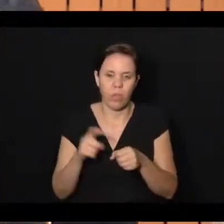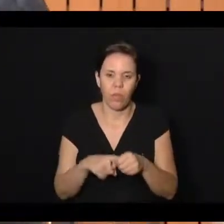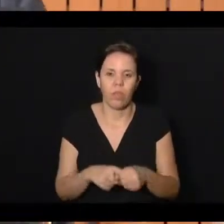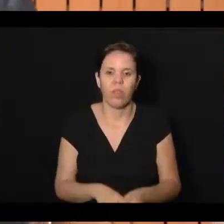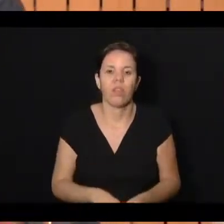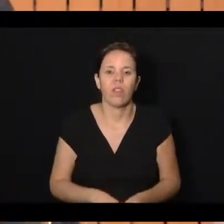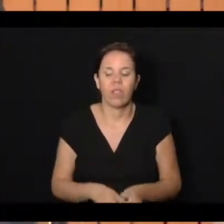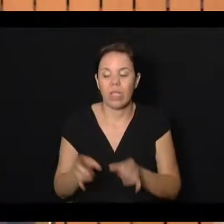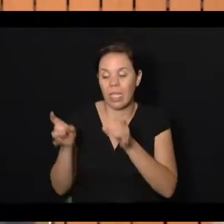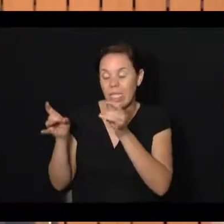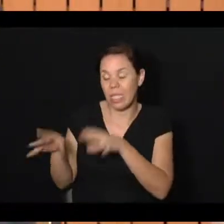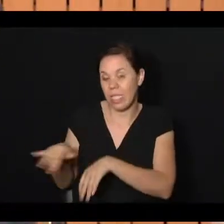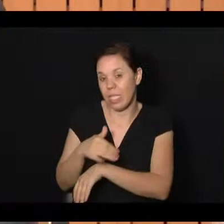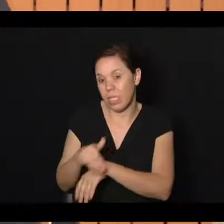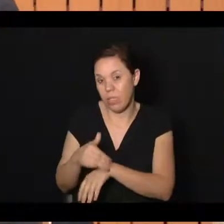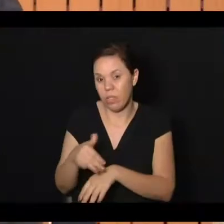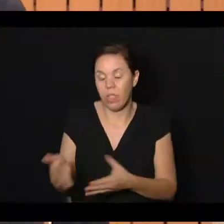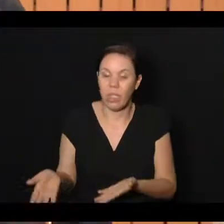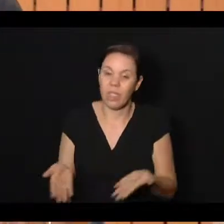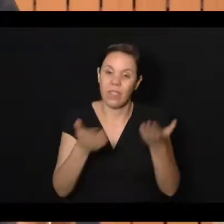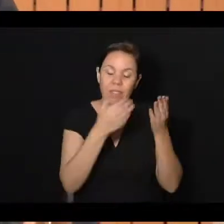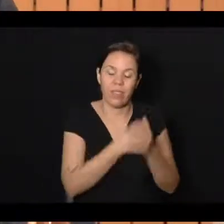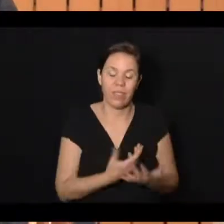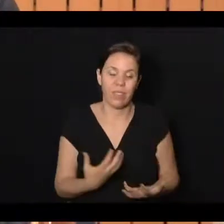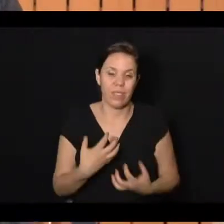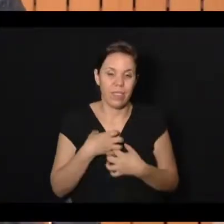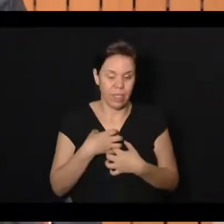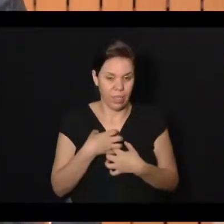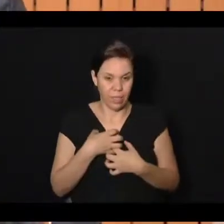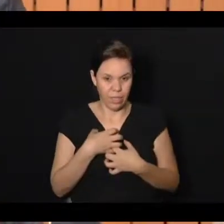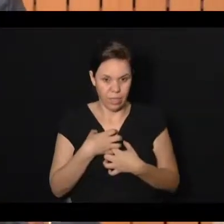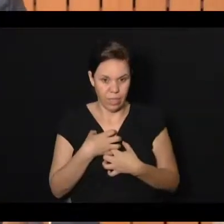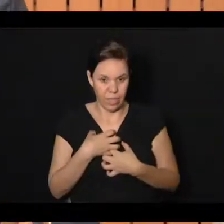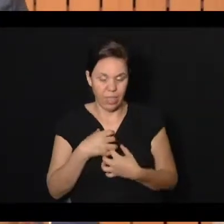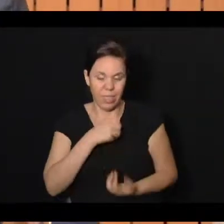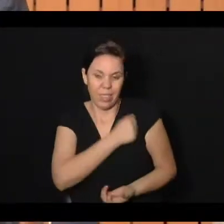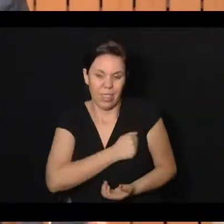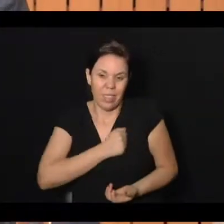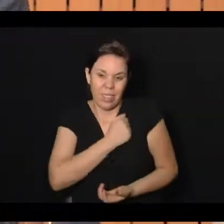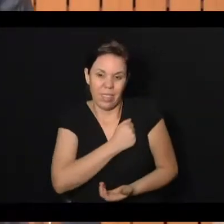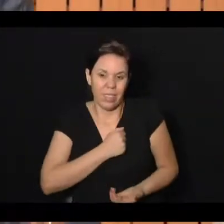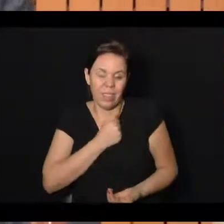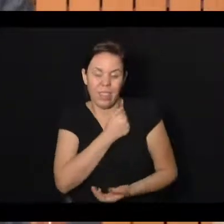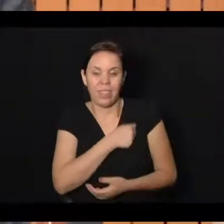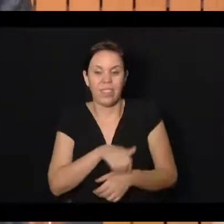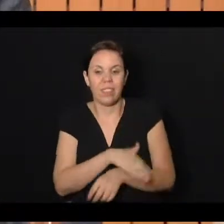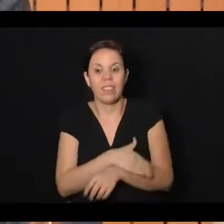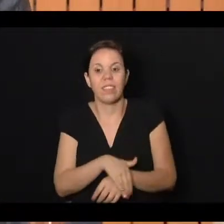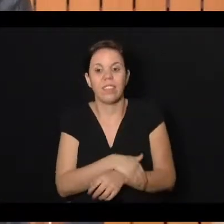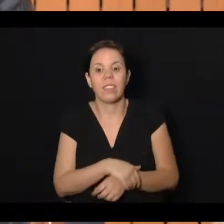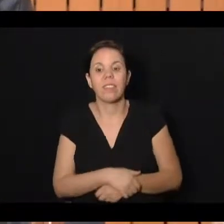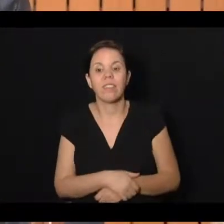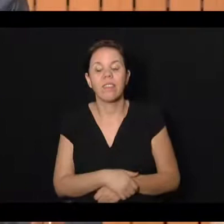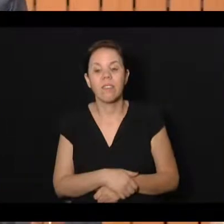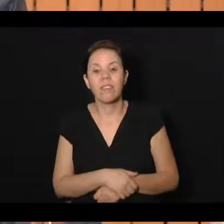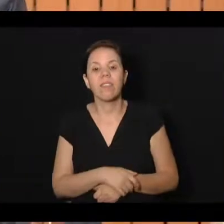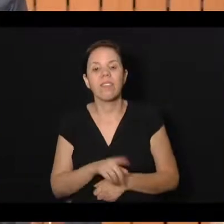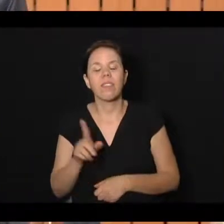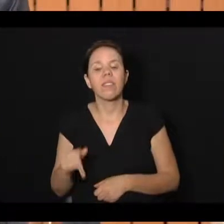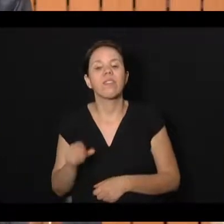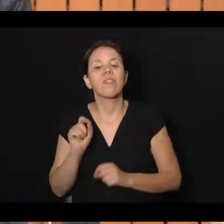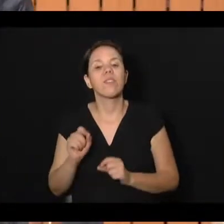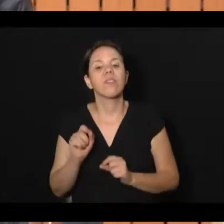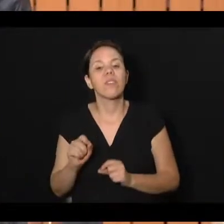pessoa tirando da rua elevada e ela sente uma certa falta da rua porque a rua também por incrível que pareça o lado bom que ela